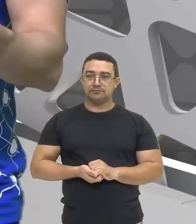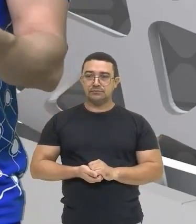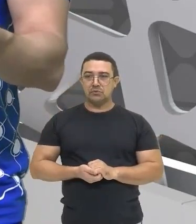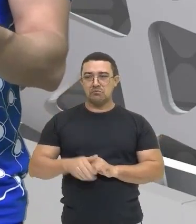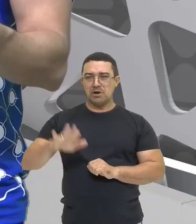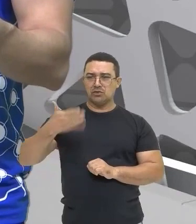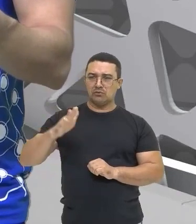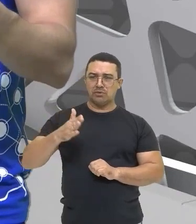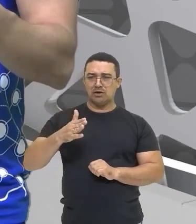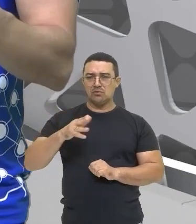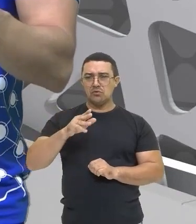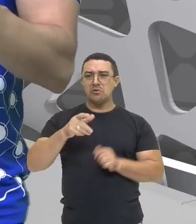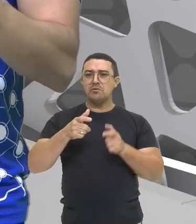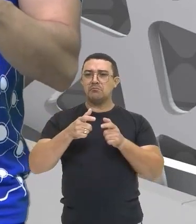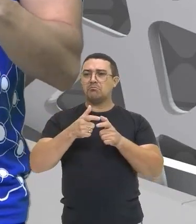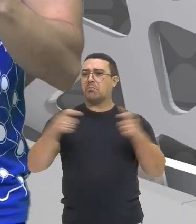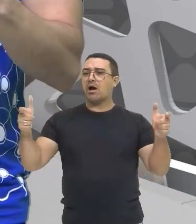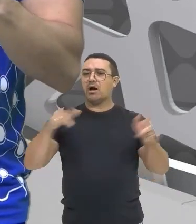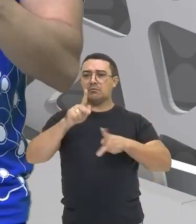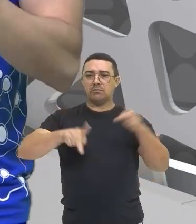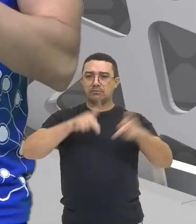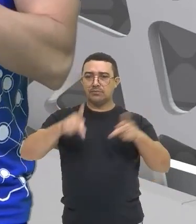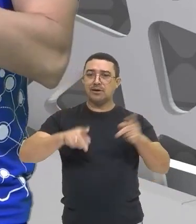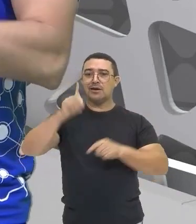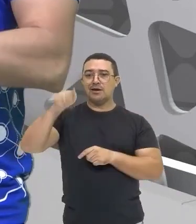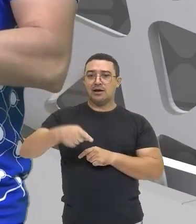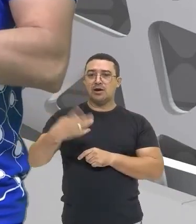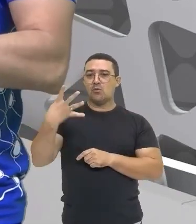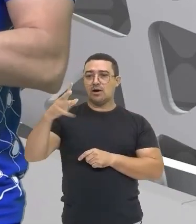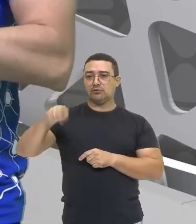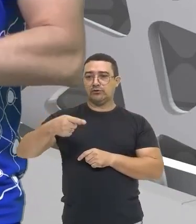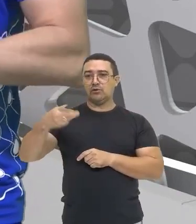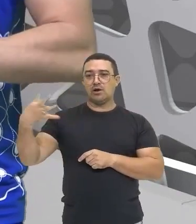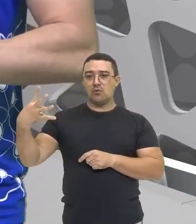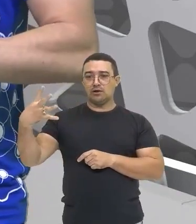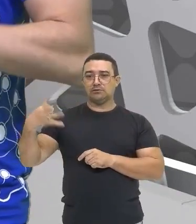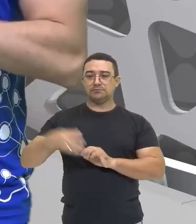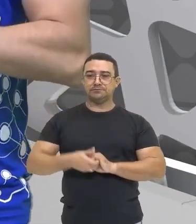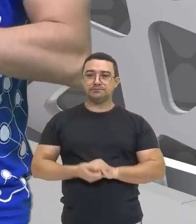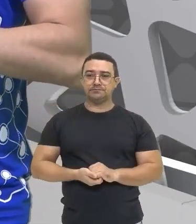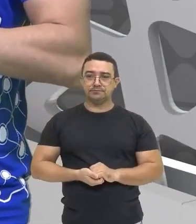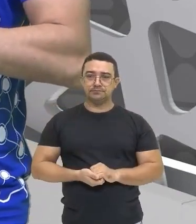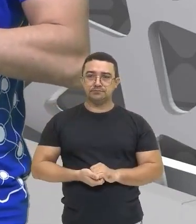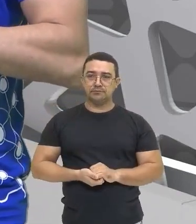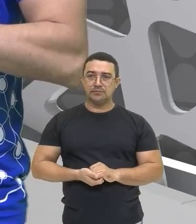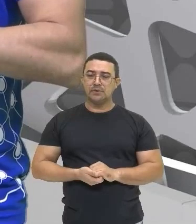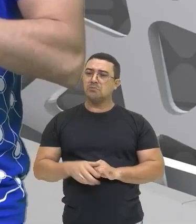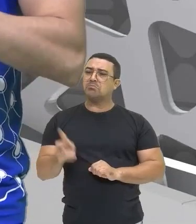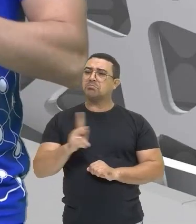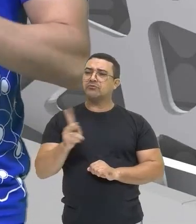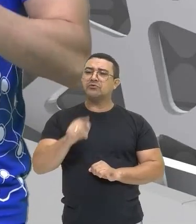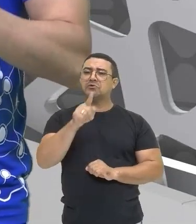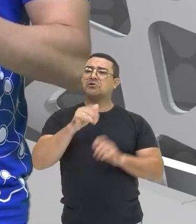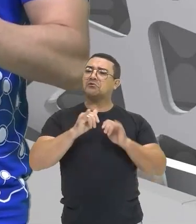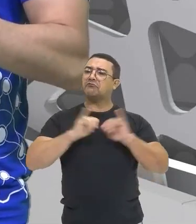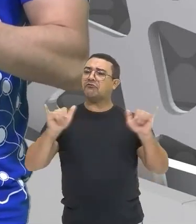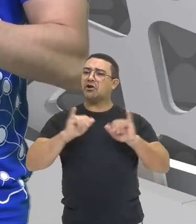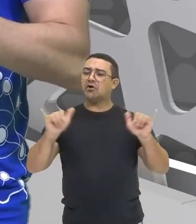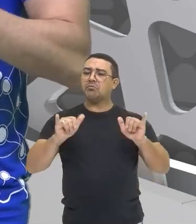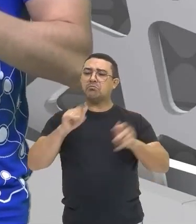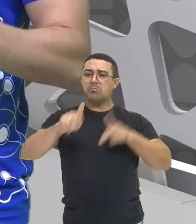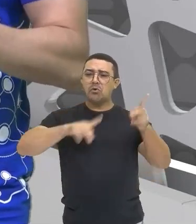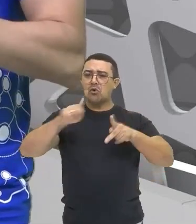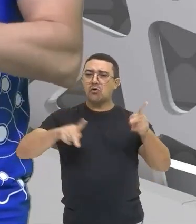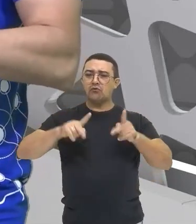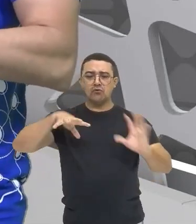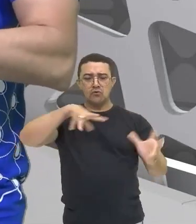crescimento populacional é de cerca de 4,4%, tá bom? Professor, o senhor falou ainda há pouco que a ONU disse que a população mundial está